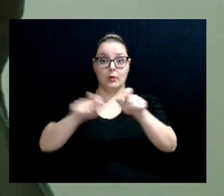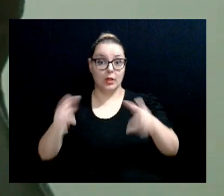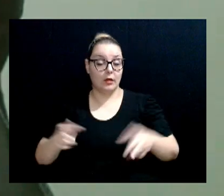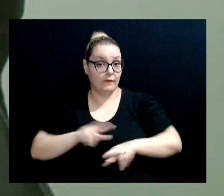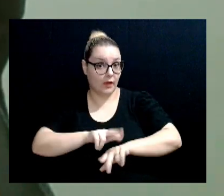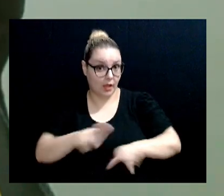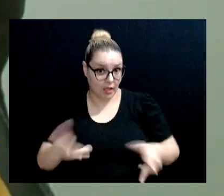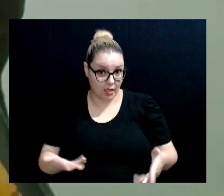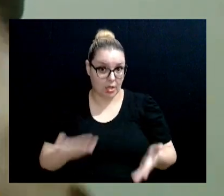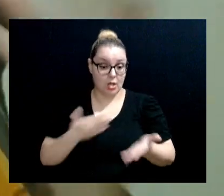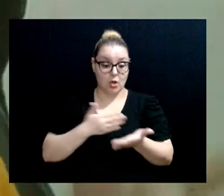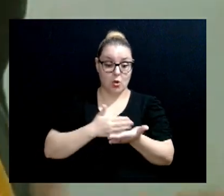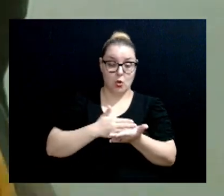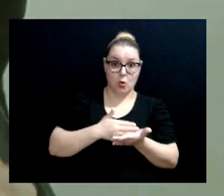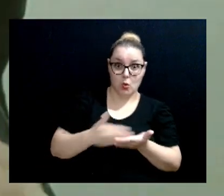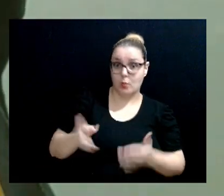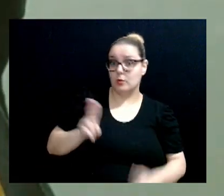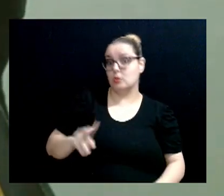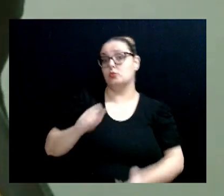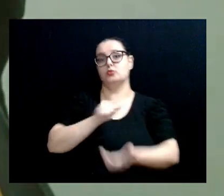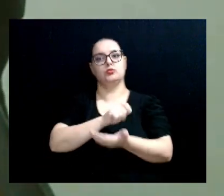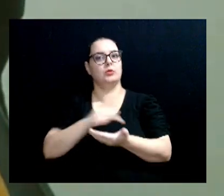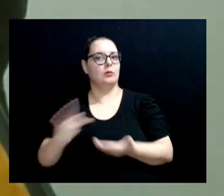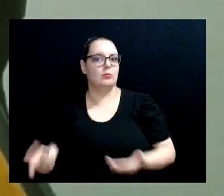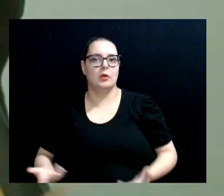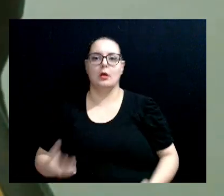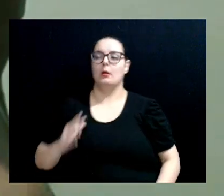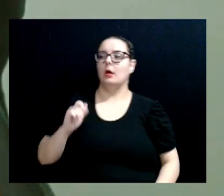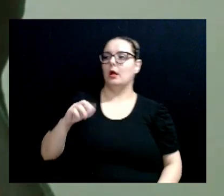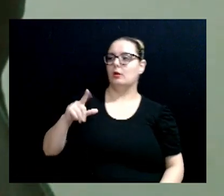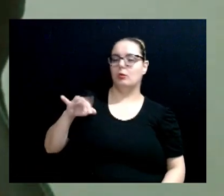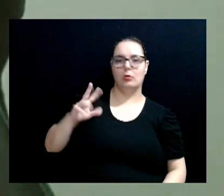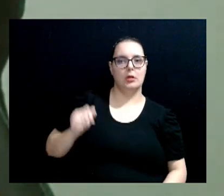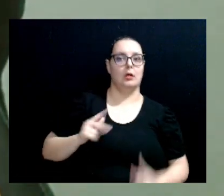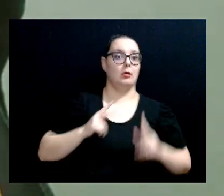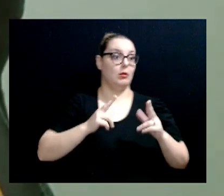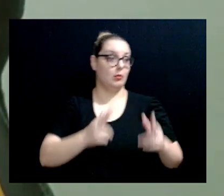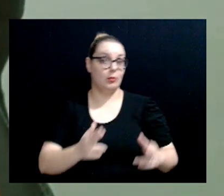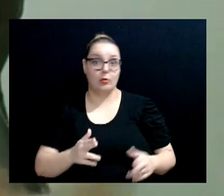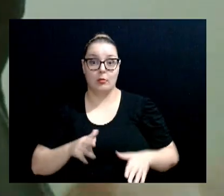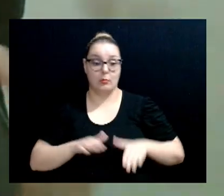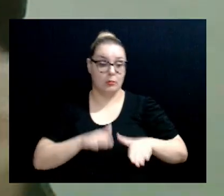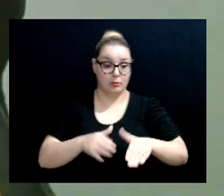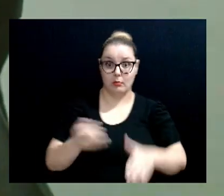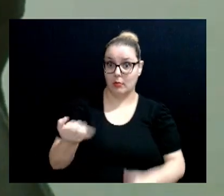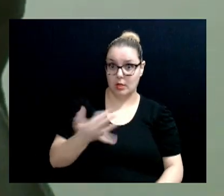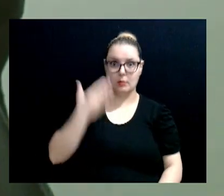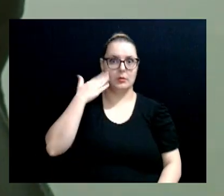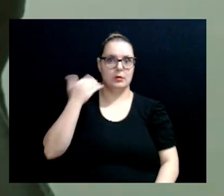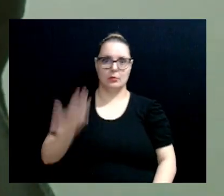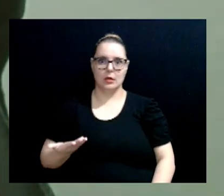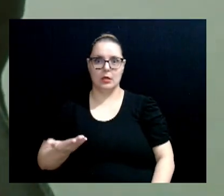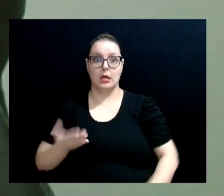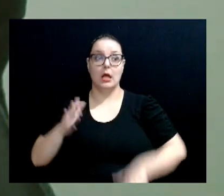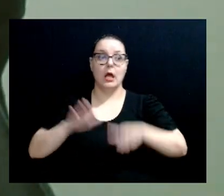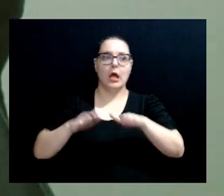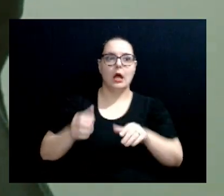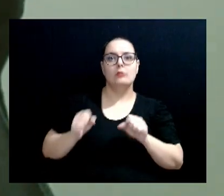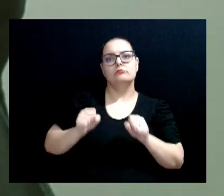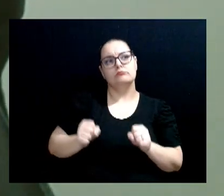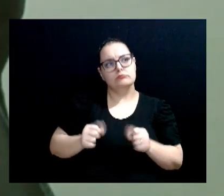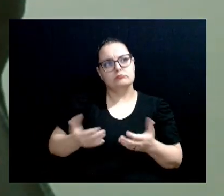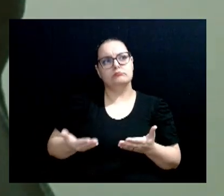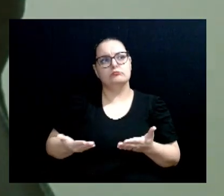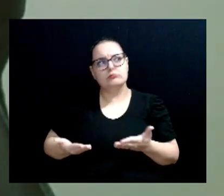a usar os aplicativos, tanto para calorias quanto, né, para passos, enfim, muitas vezes pode trazer uma